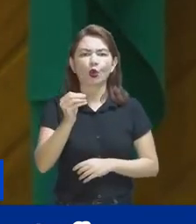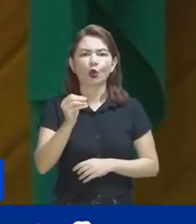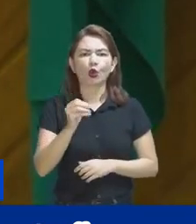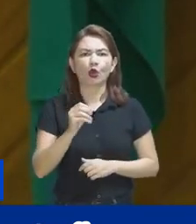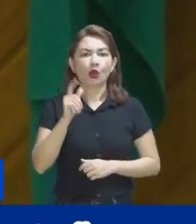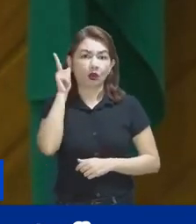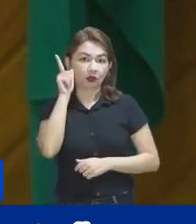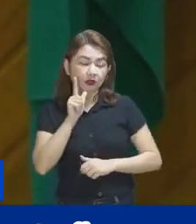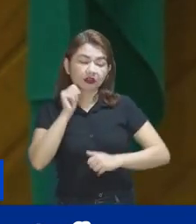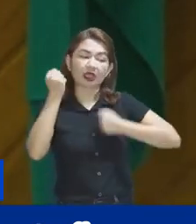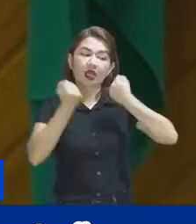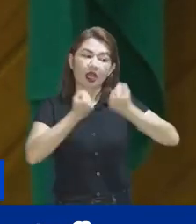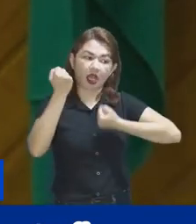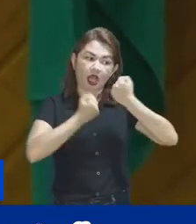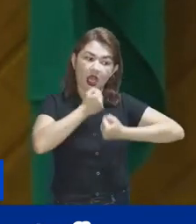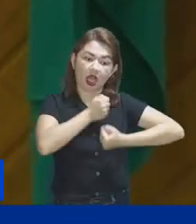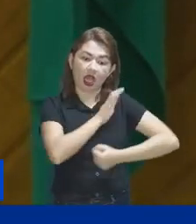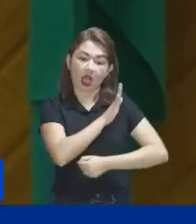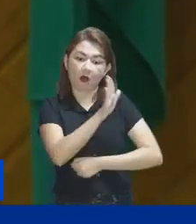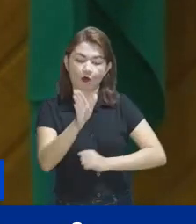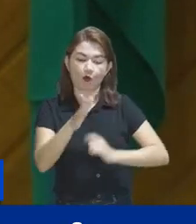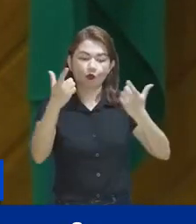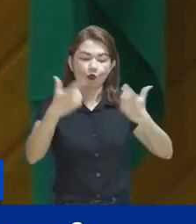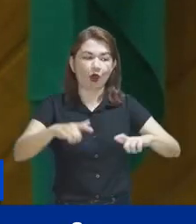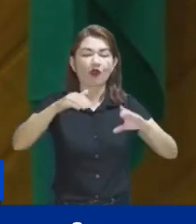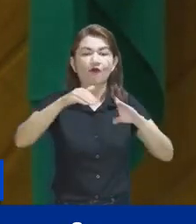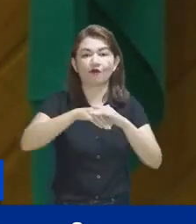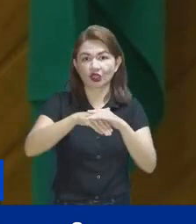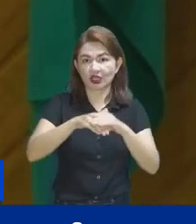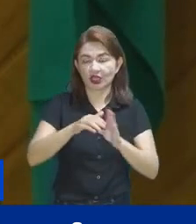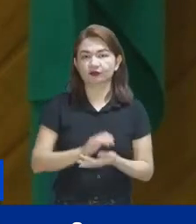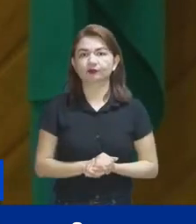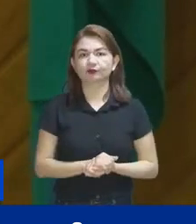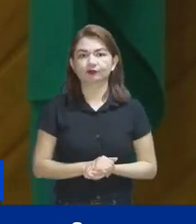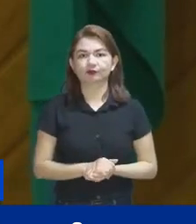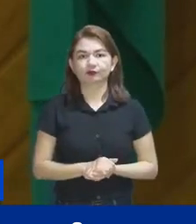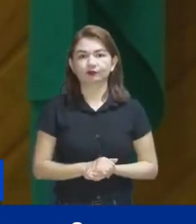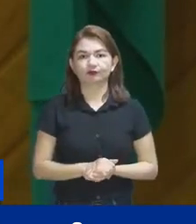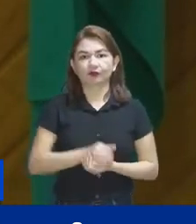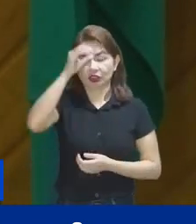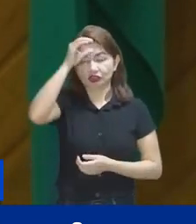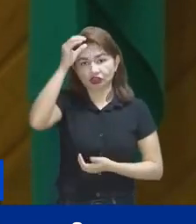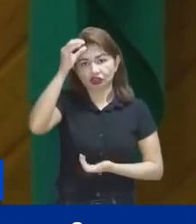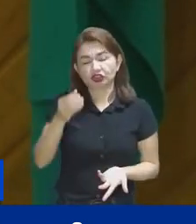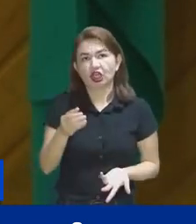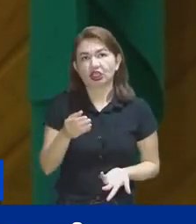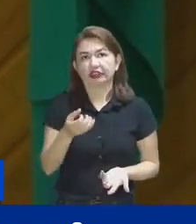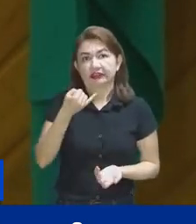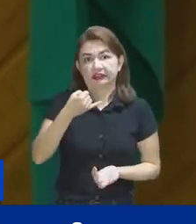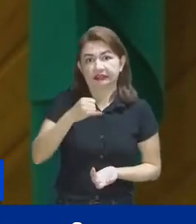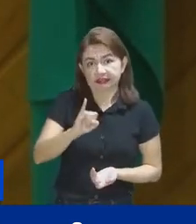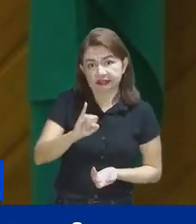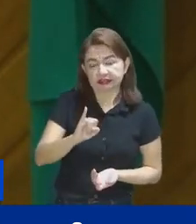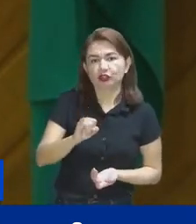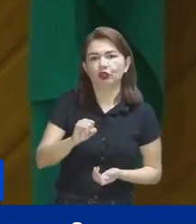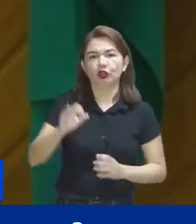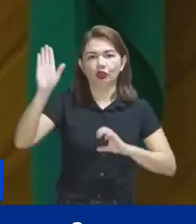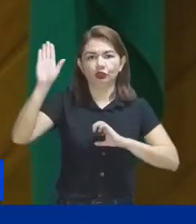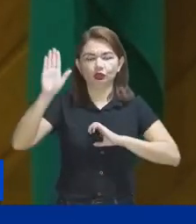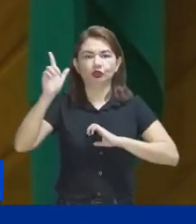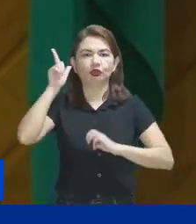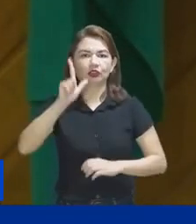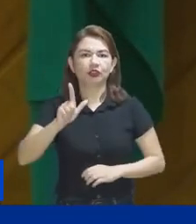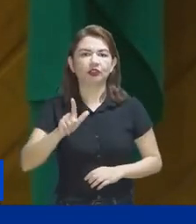o transporte para o local de votação. E sua tia disse que, se Diogo ganhasse, daria emprego para